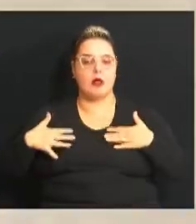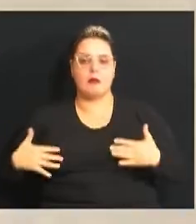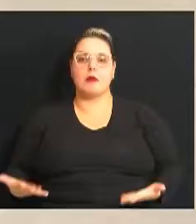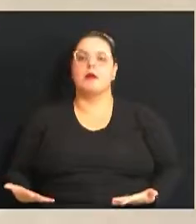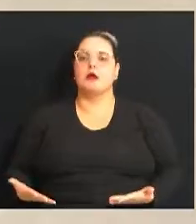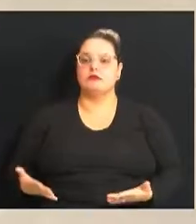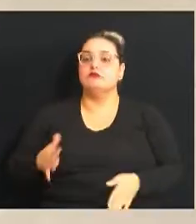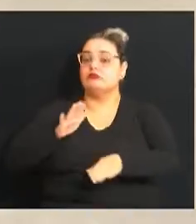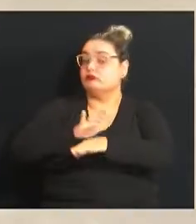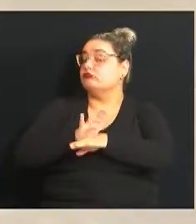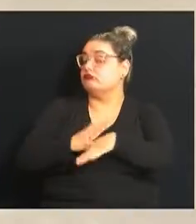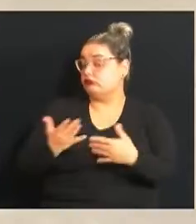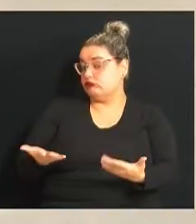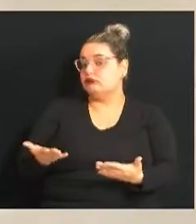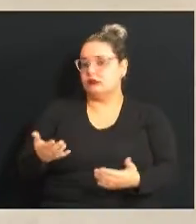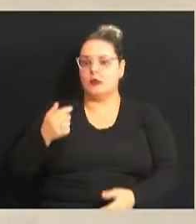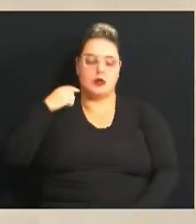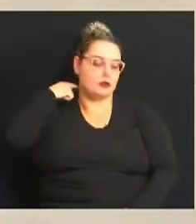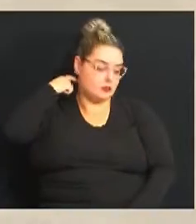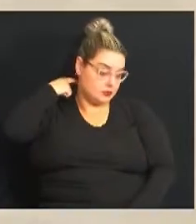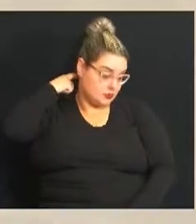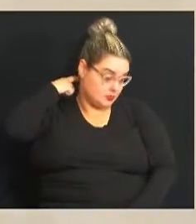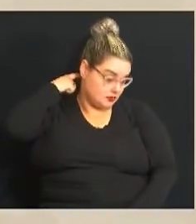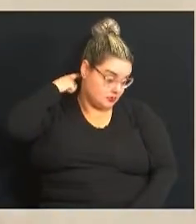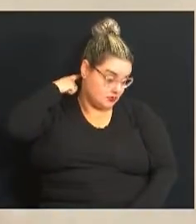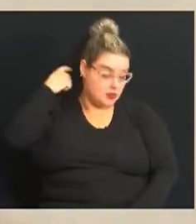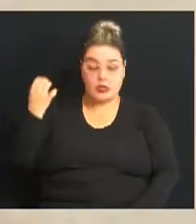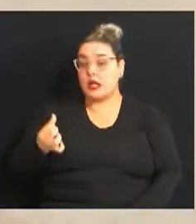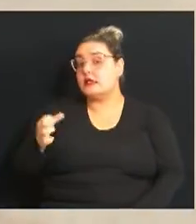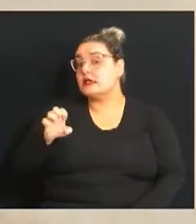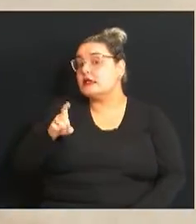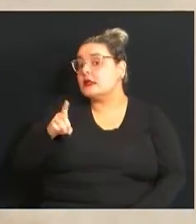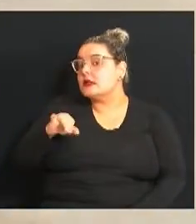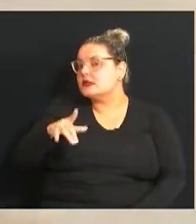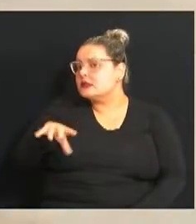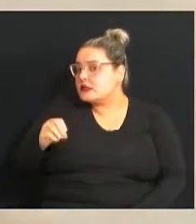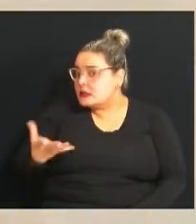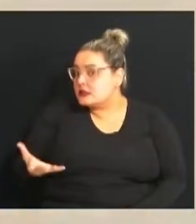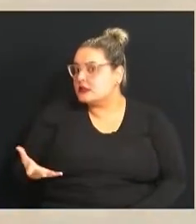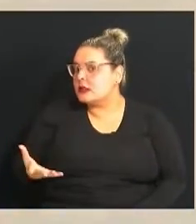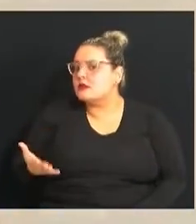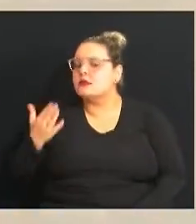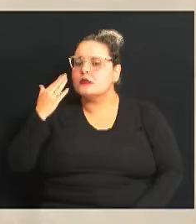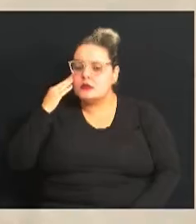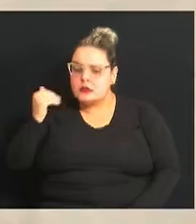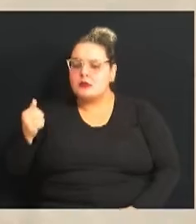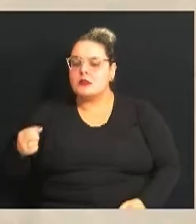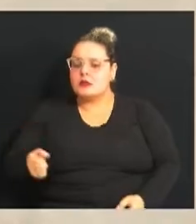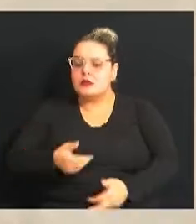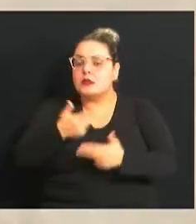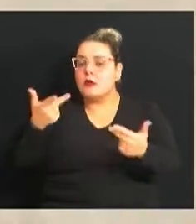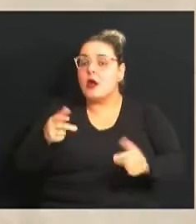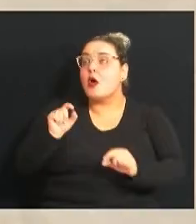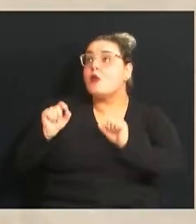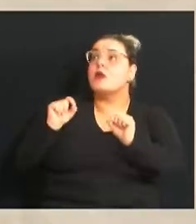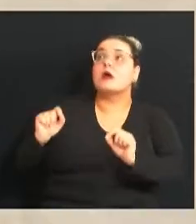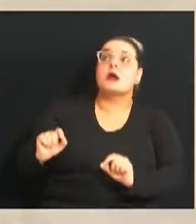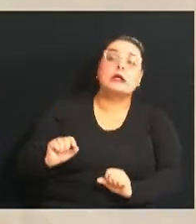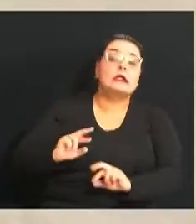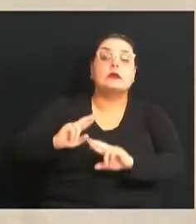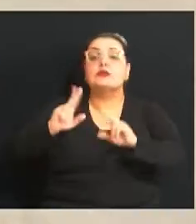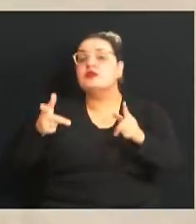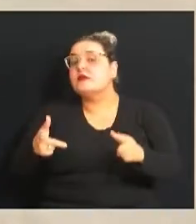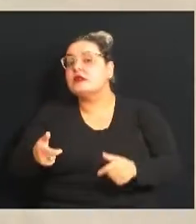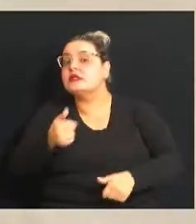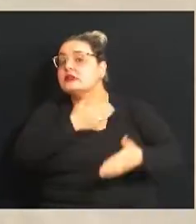edição e a gente gosta de novidade, né? Então, para edições anteriores, o que muda para a 6ª edição? A gente, na realidade,